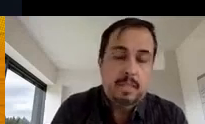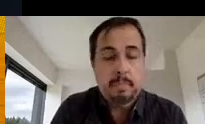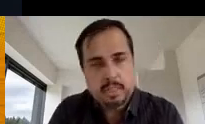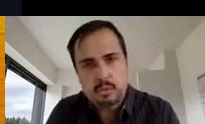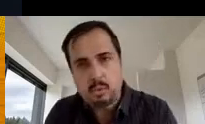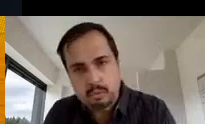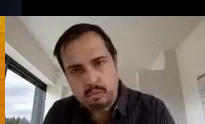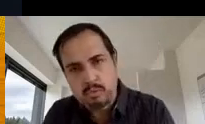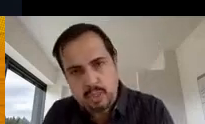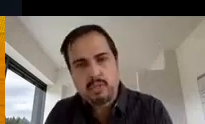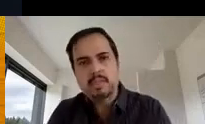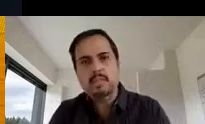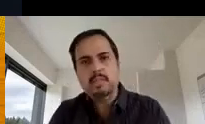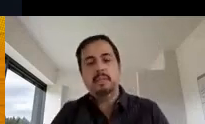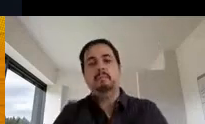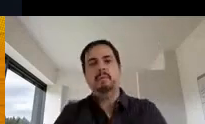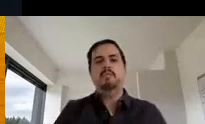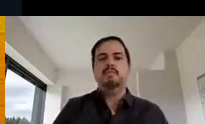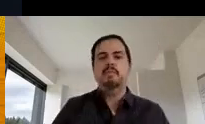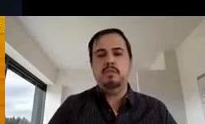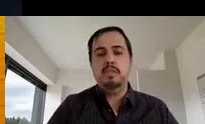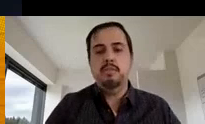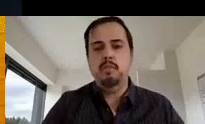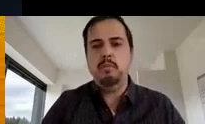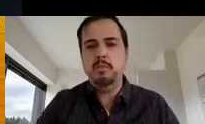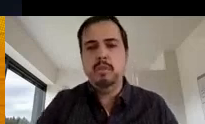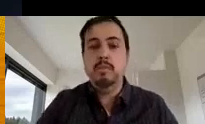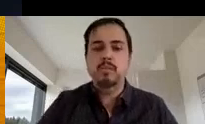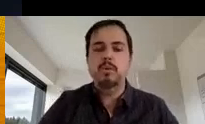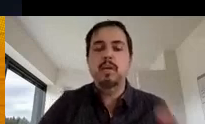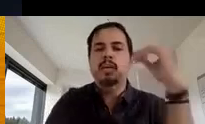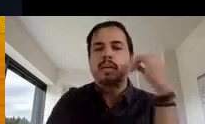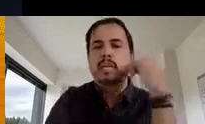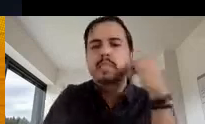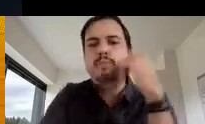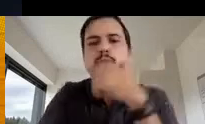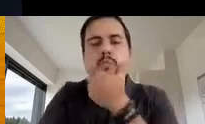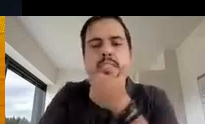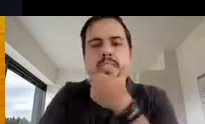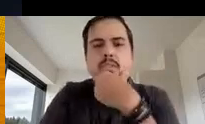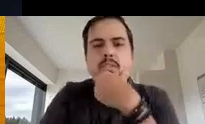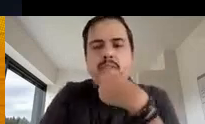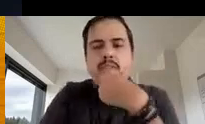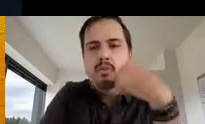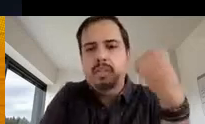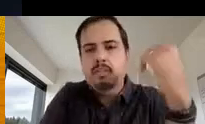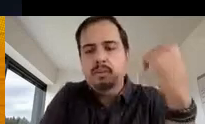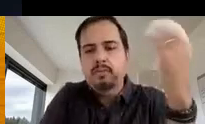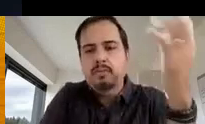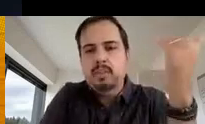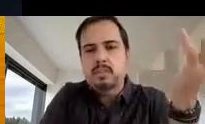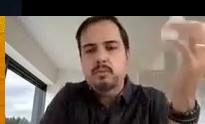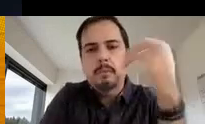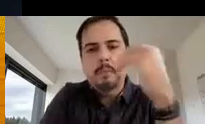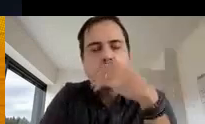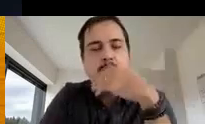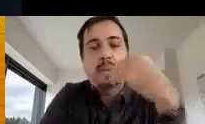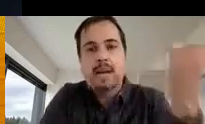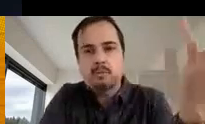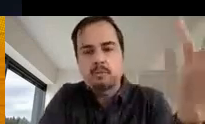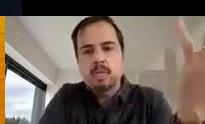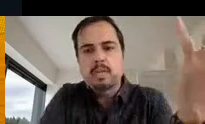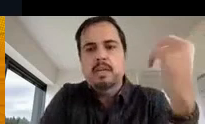pedir... Depende do seu contexto, né? Depende da empresa onde você estiver. Se você estiver numa empresa conservadora, dificilmente você vai ser valorizado porque